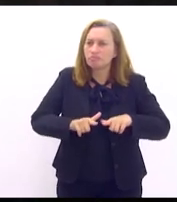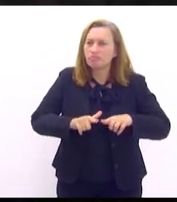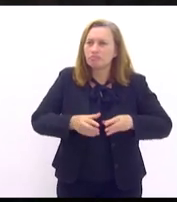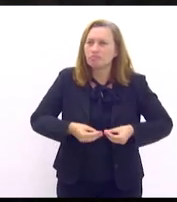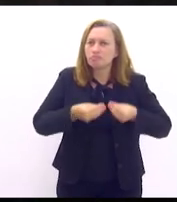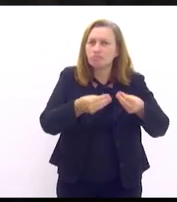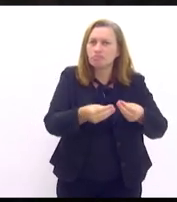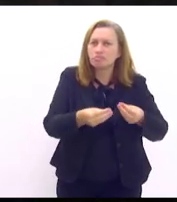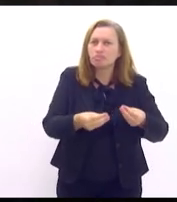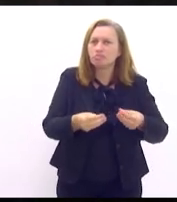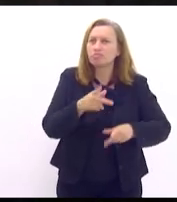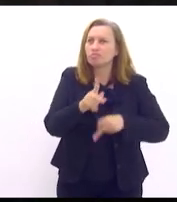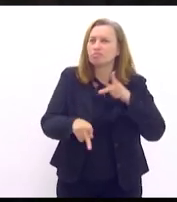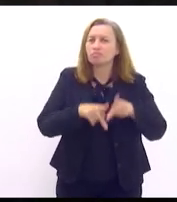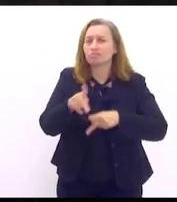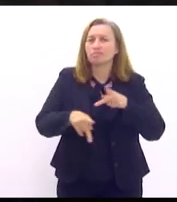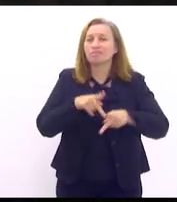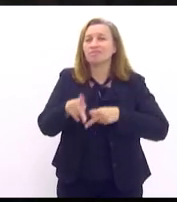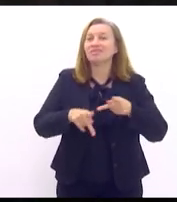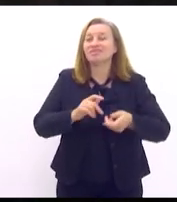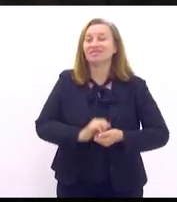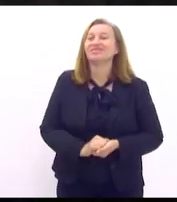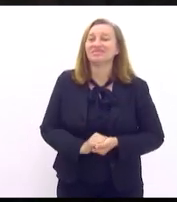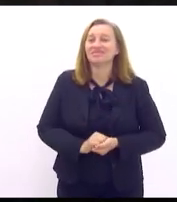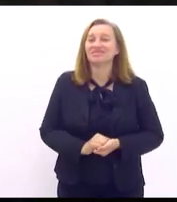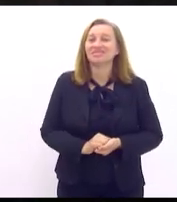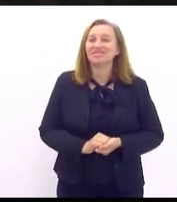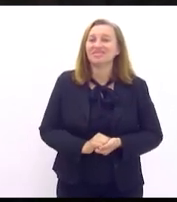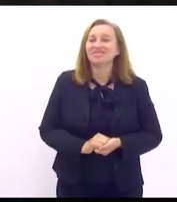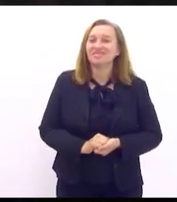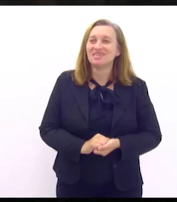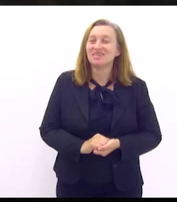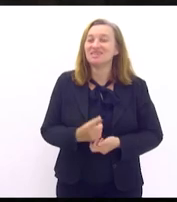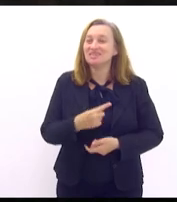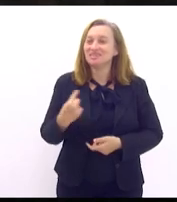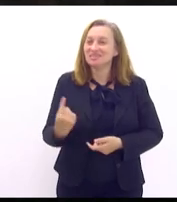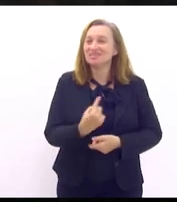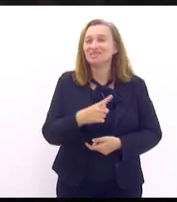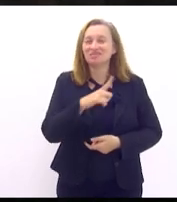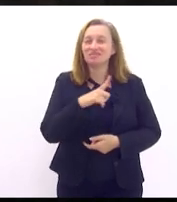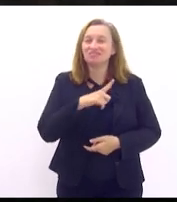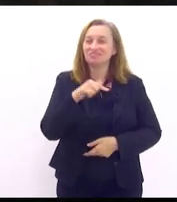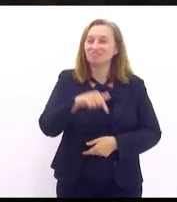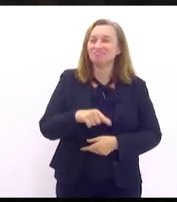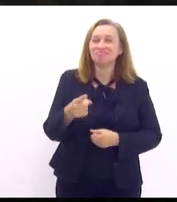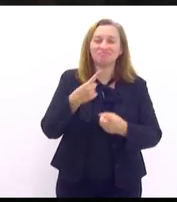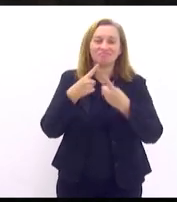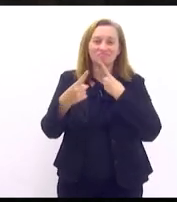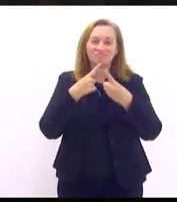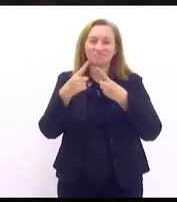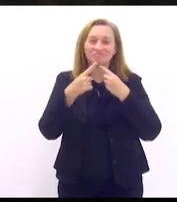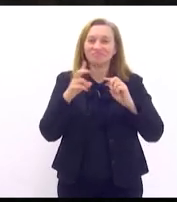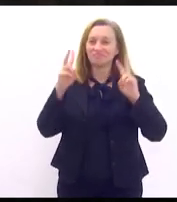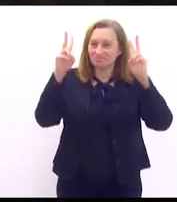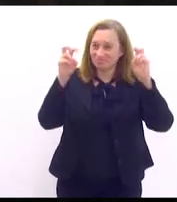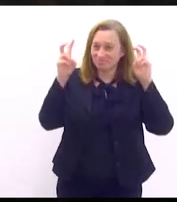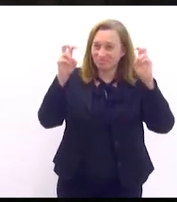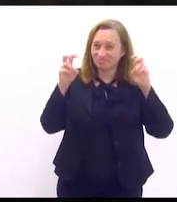à população. Ou seja, nós temos aqui que debater a questão